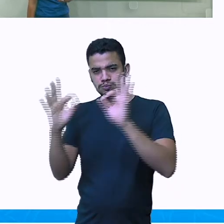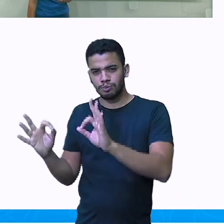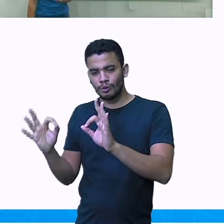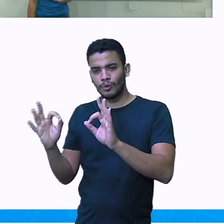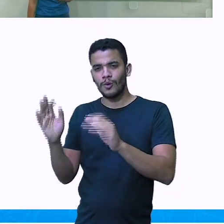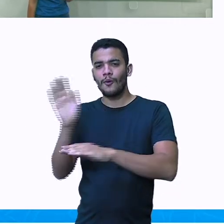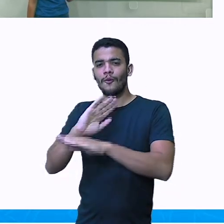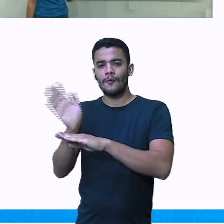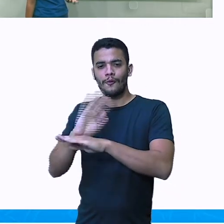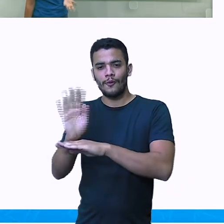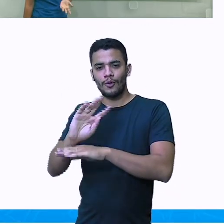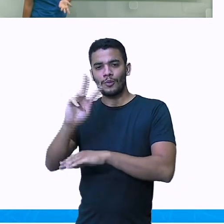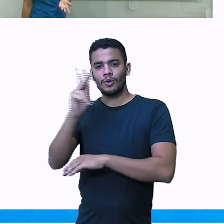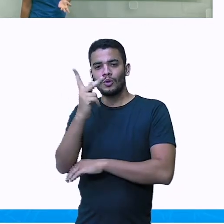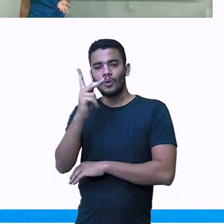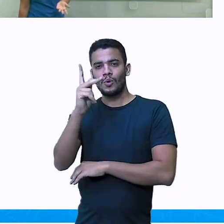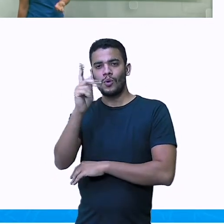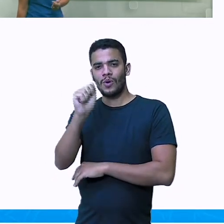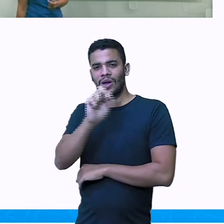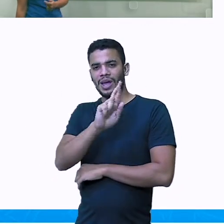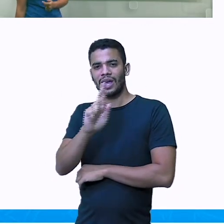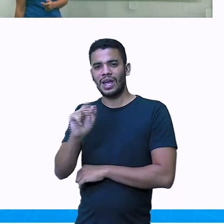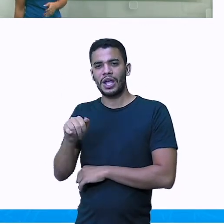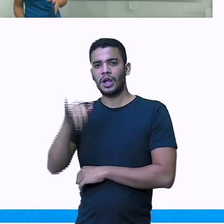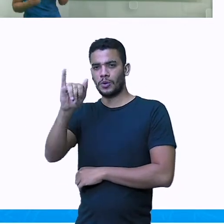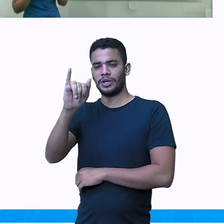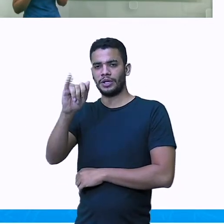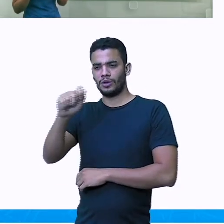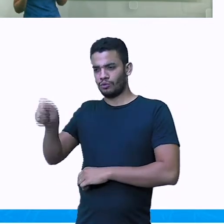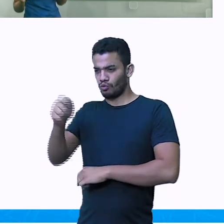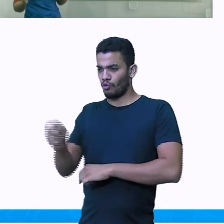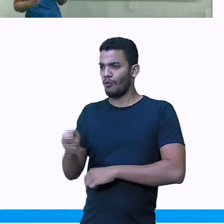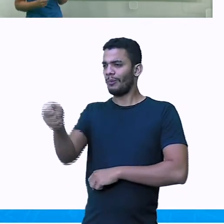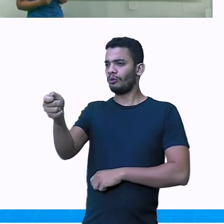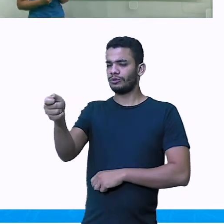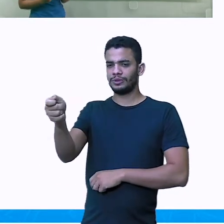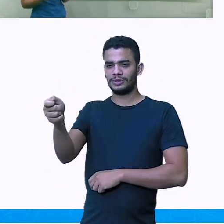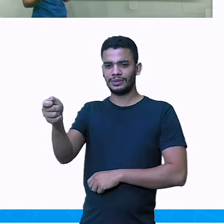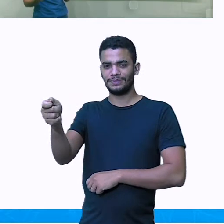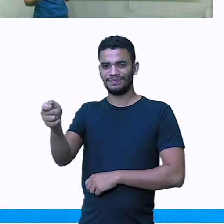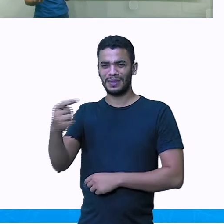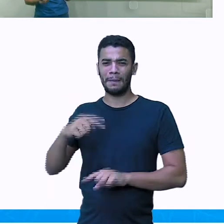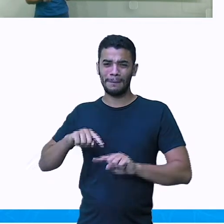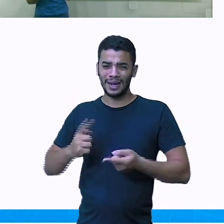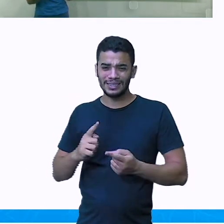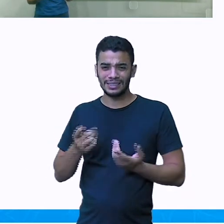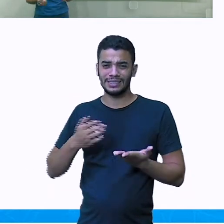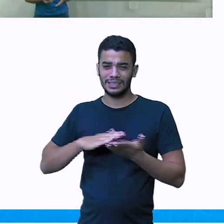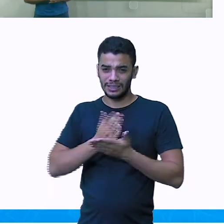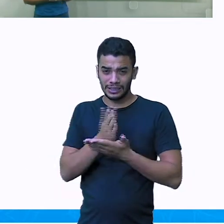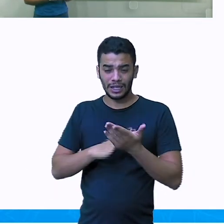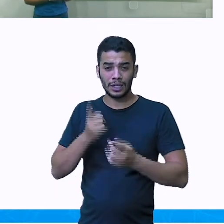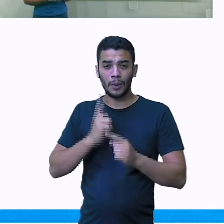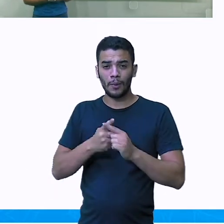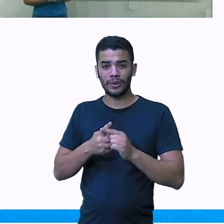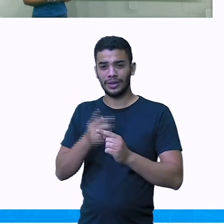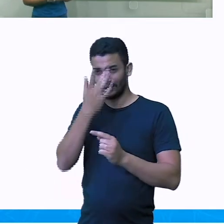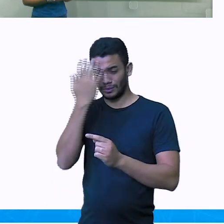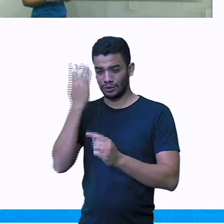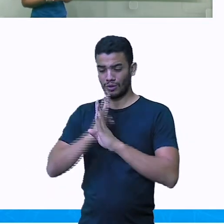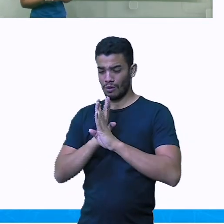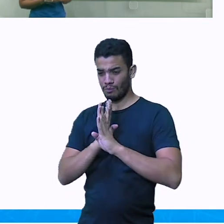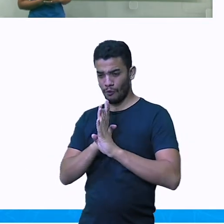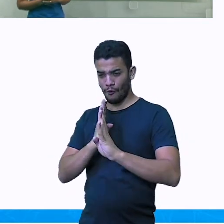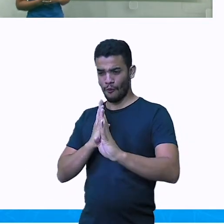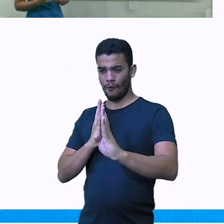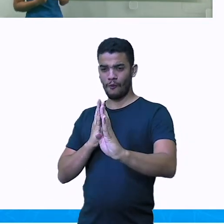não gostei das filas. Parece que a cidade inteira resolveu ver o filme na mesma sessão.